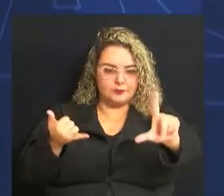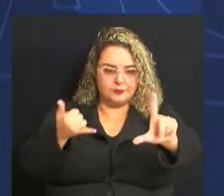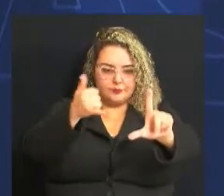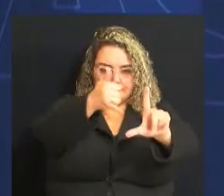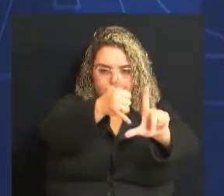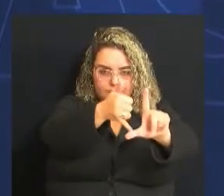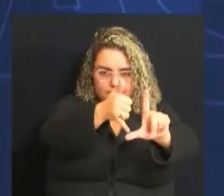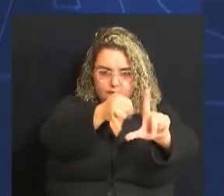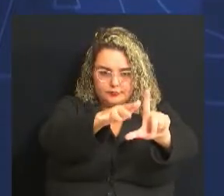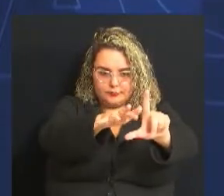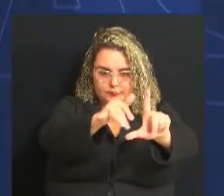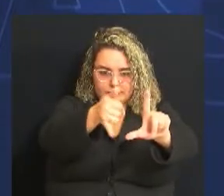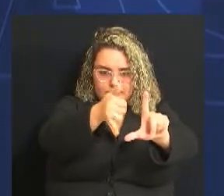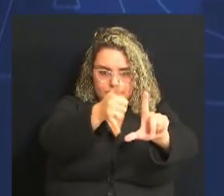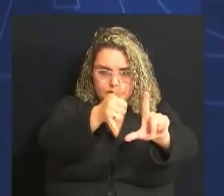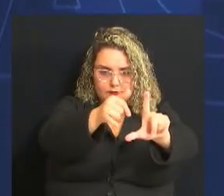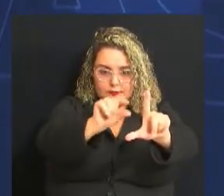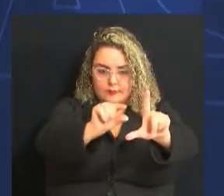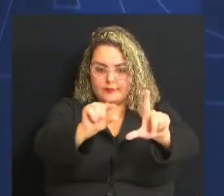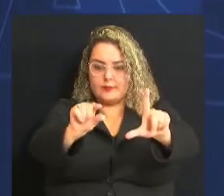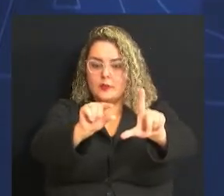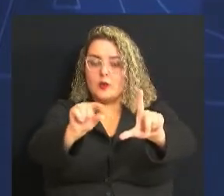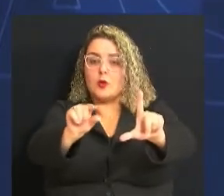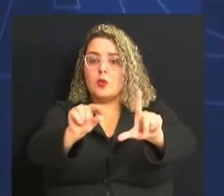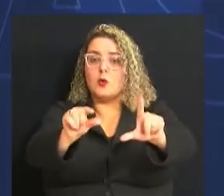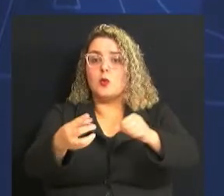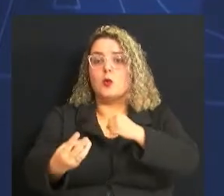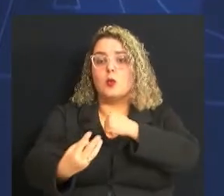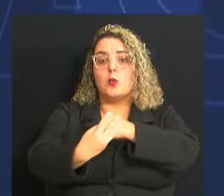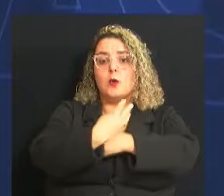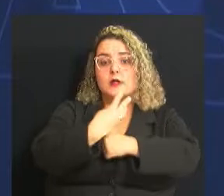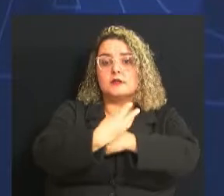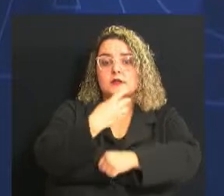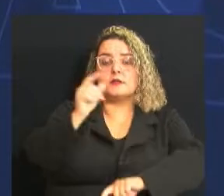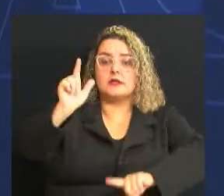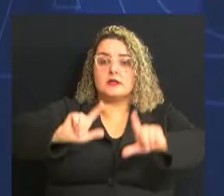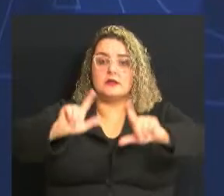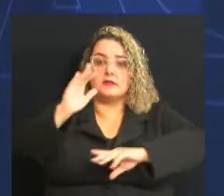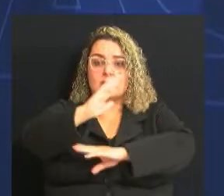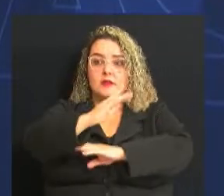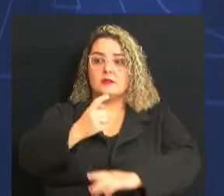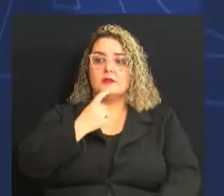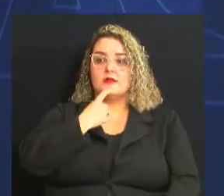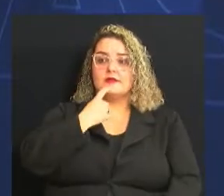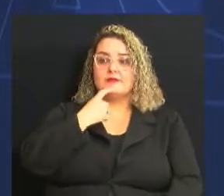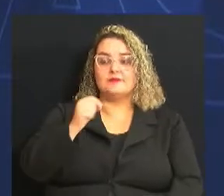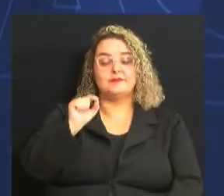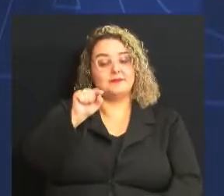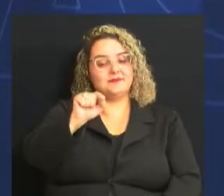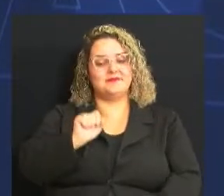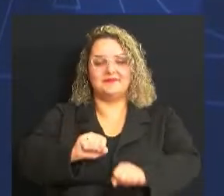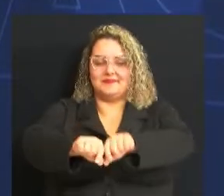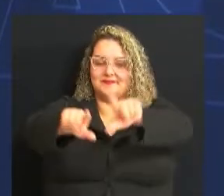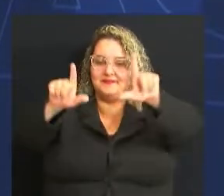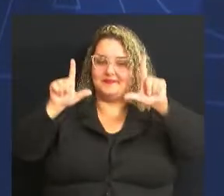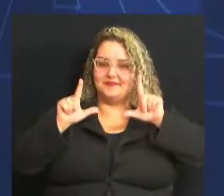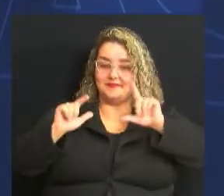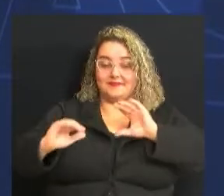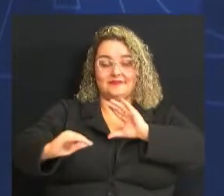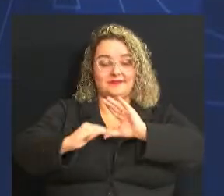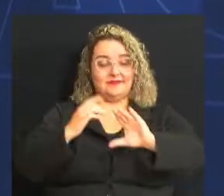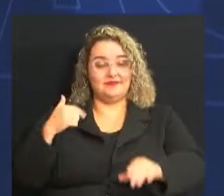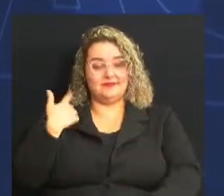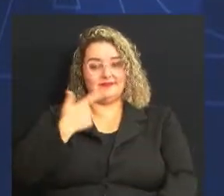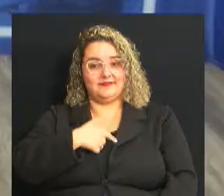QR Code, já aparece aquela mensagem no seu celular, o WhatsApp da TV Câmara Campinas. Você aperta e pode enviar a